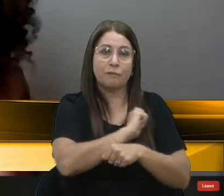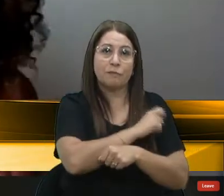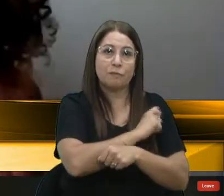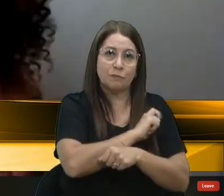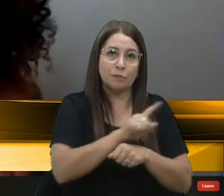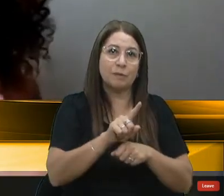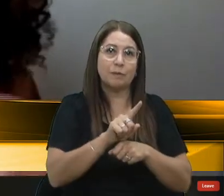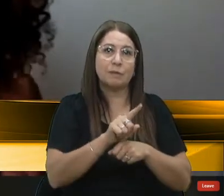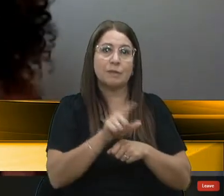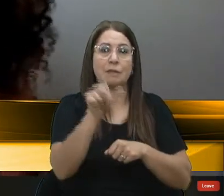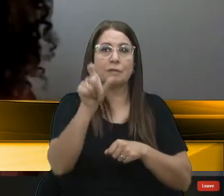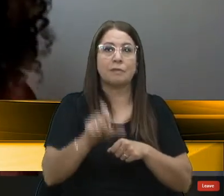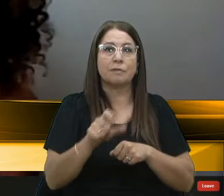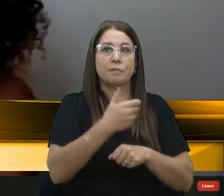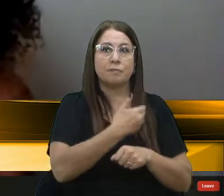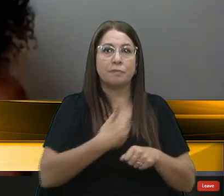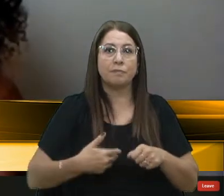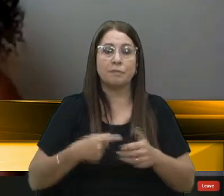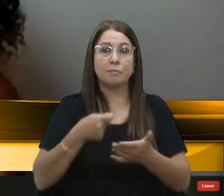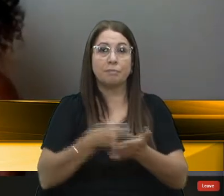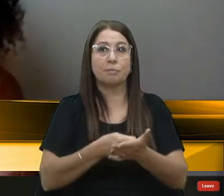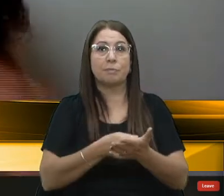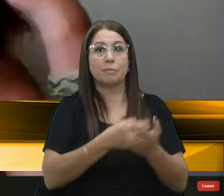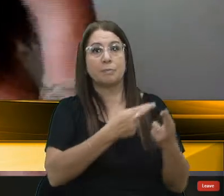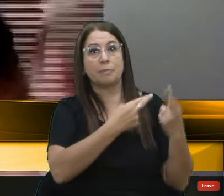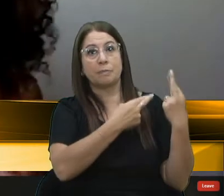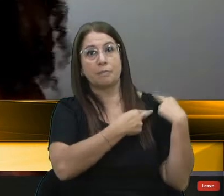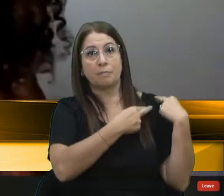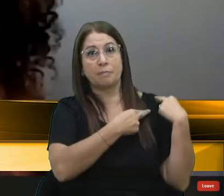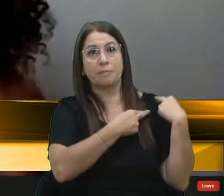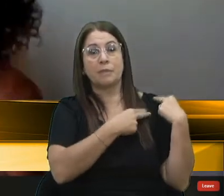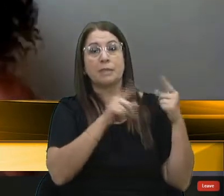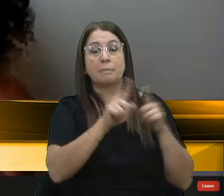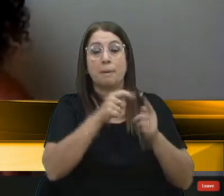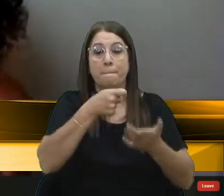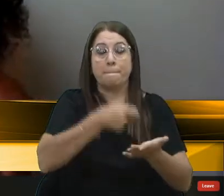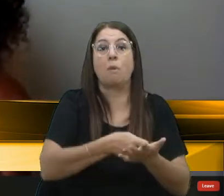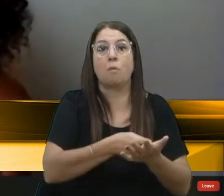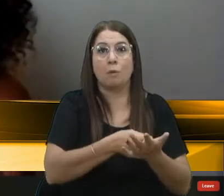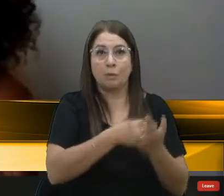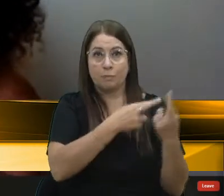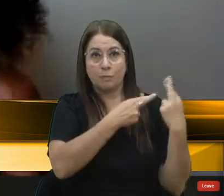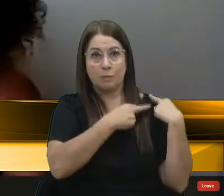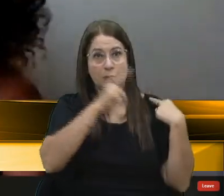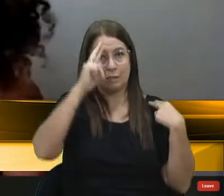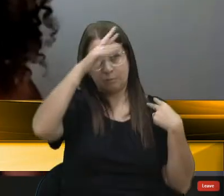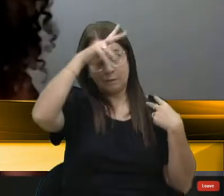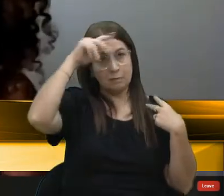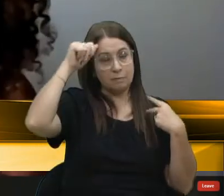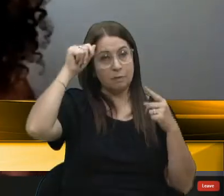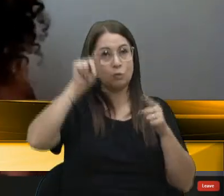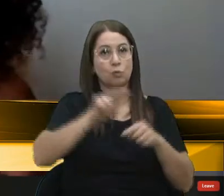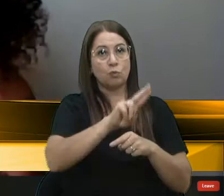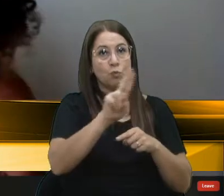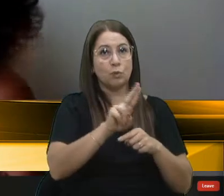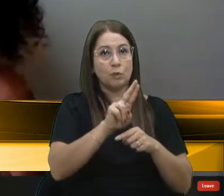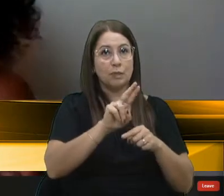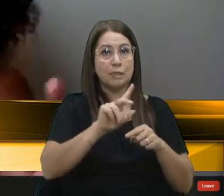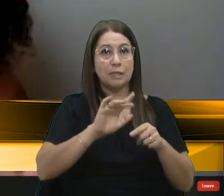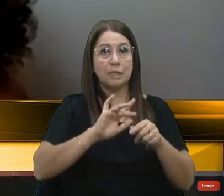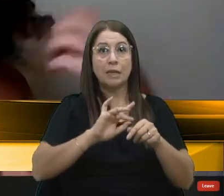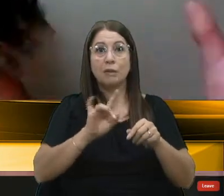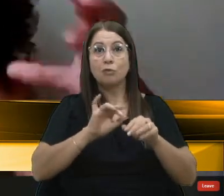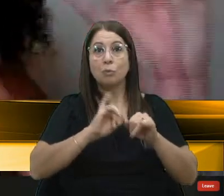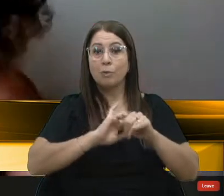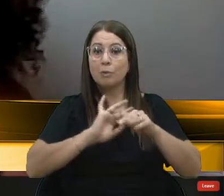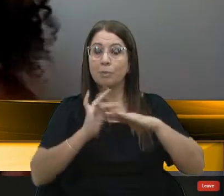papel de figura pública nos impõe essa responsabilidade ao prefeito de utilizar os nossos meios de comunicação